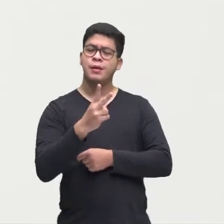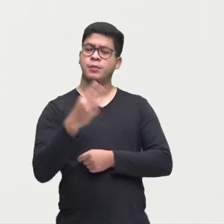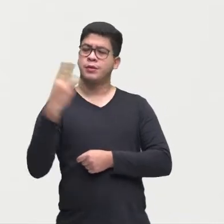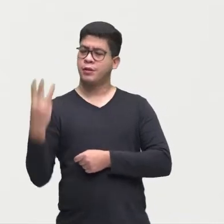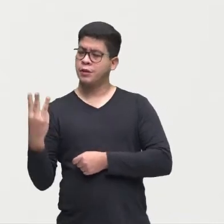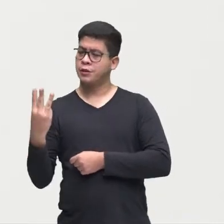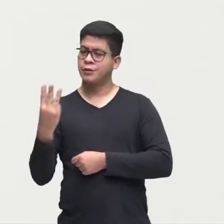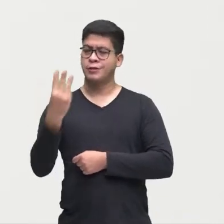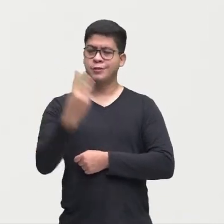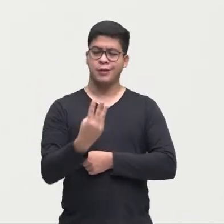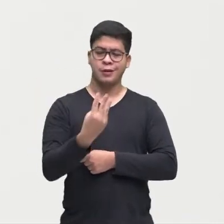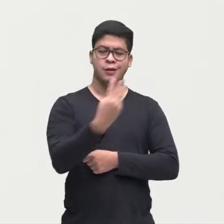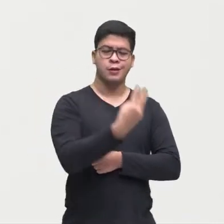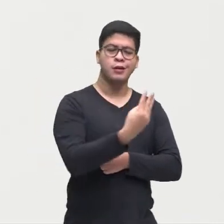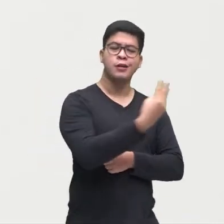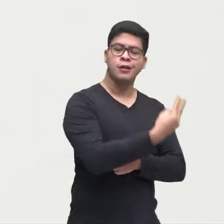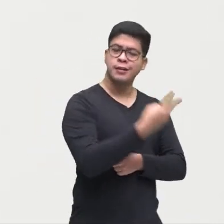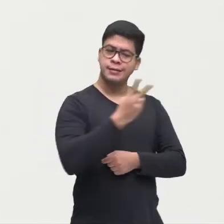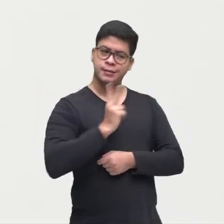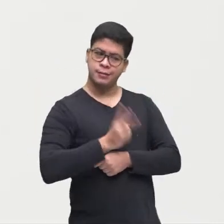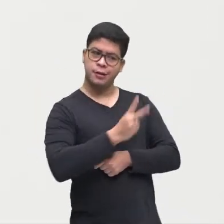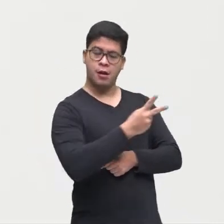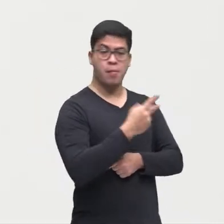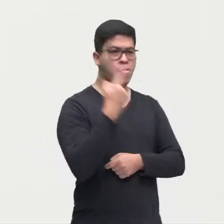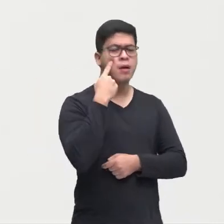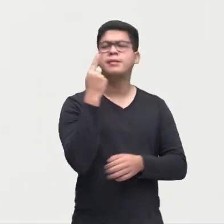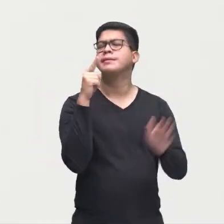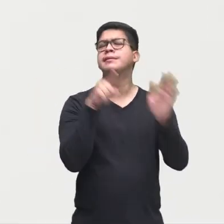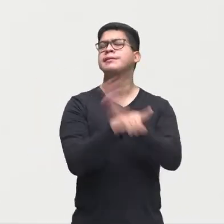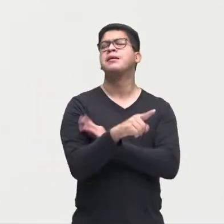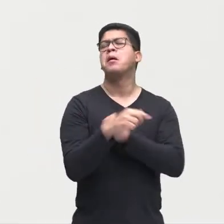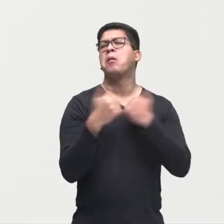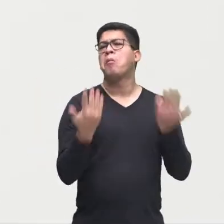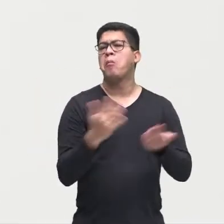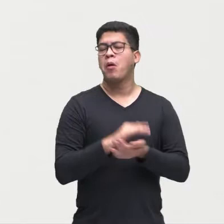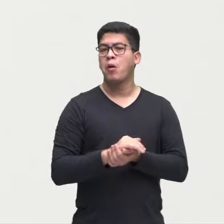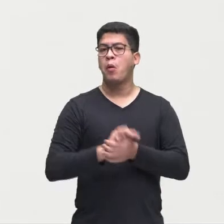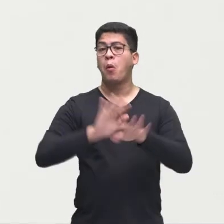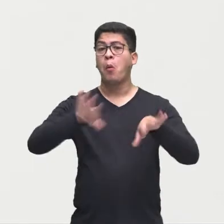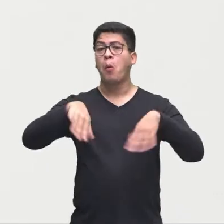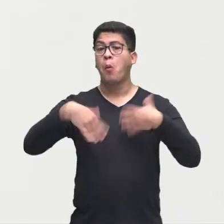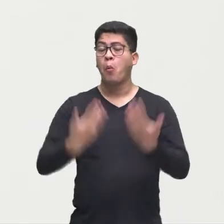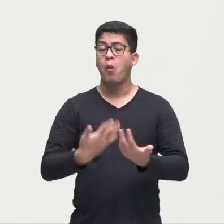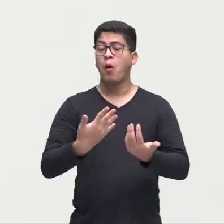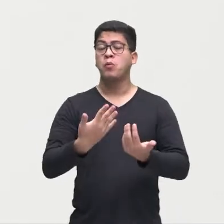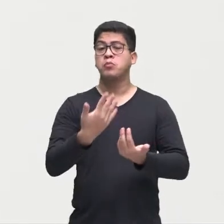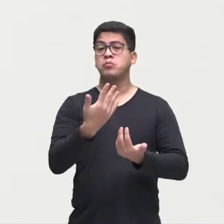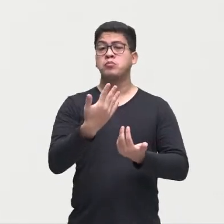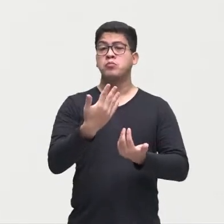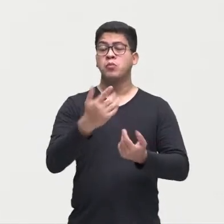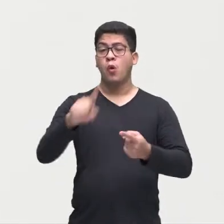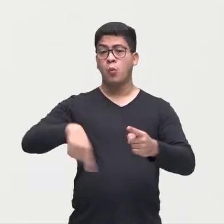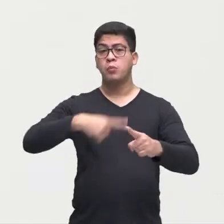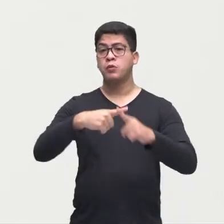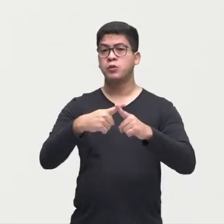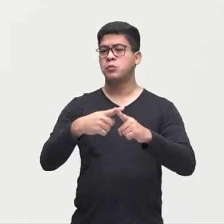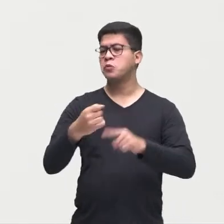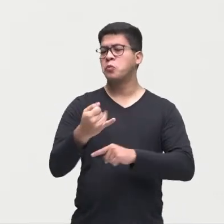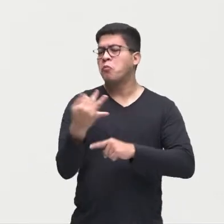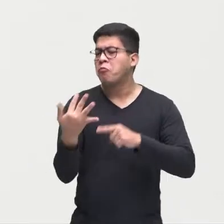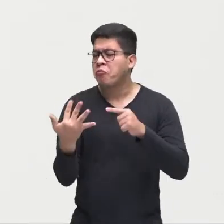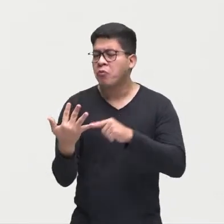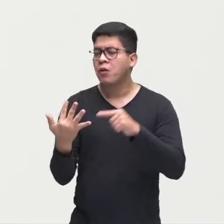3, 12, 15, 18. Então, se alguém perguntar de você, ah, qual é o múltiplo do número tal? Basta você fazer essa